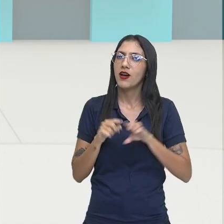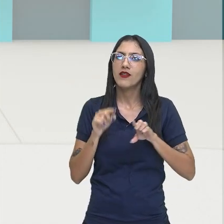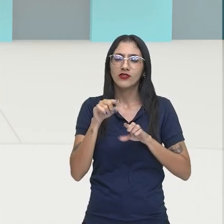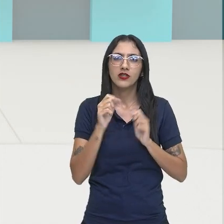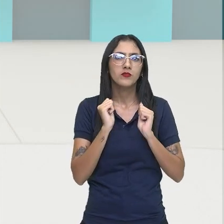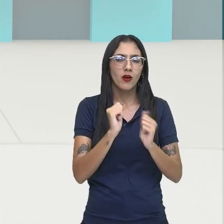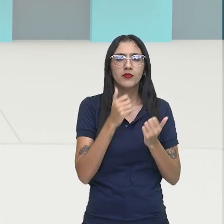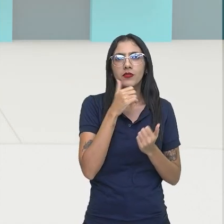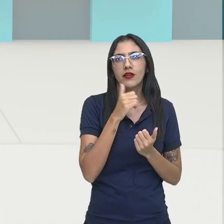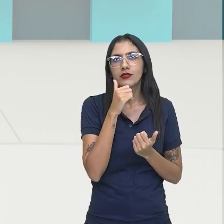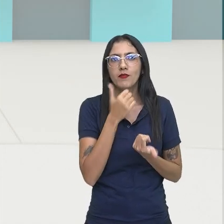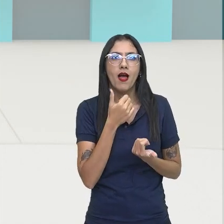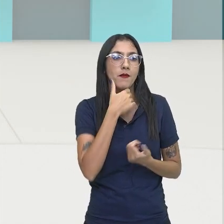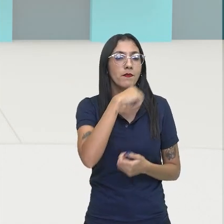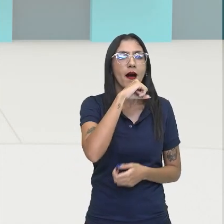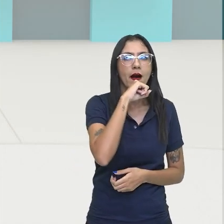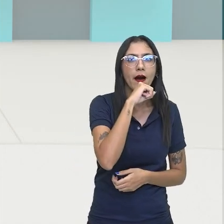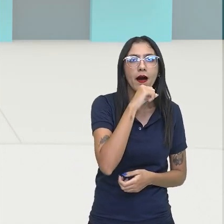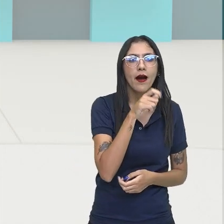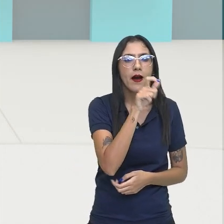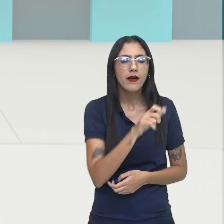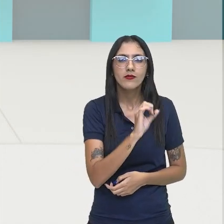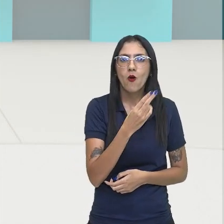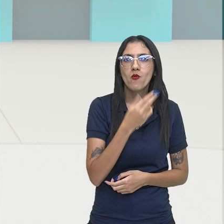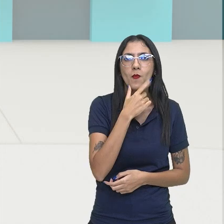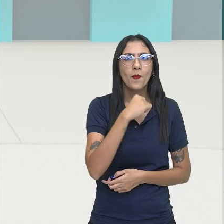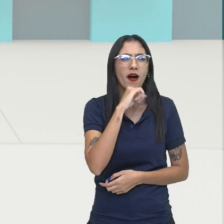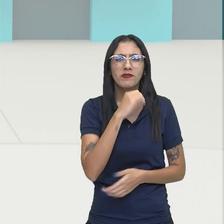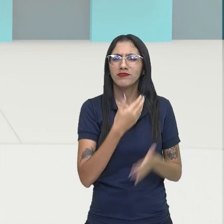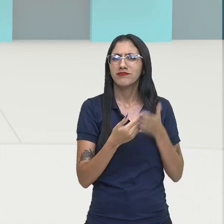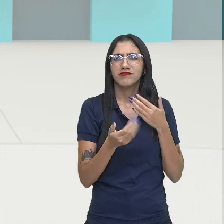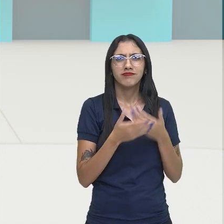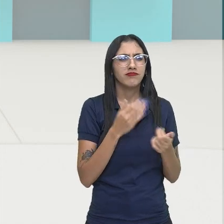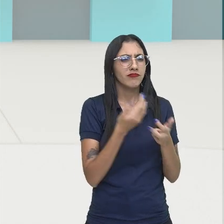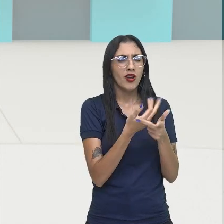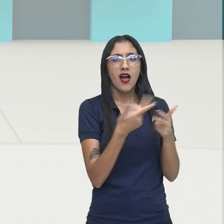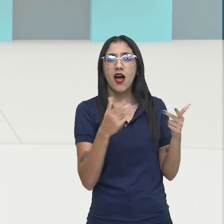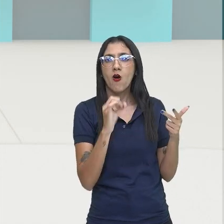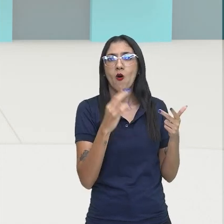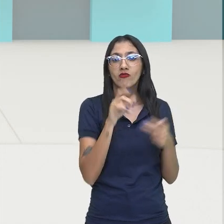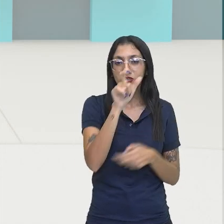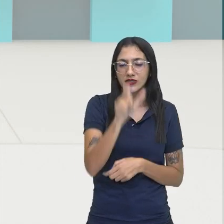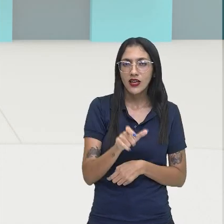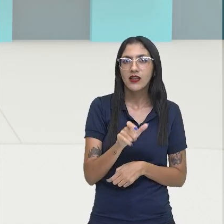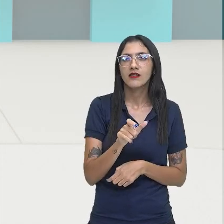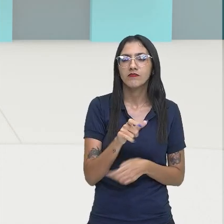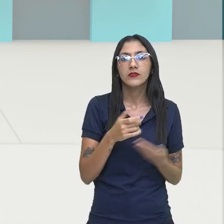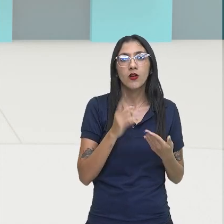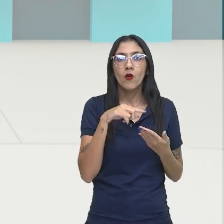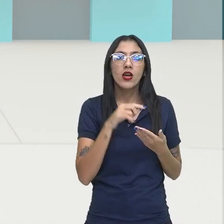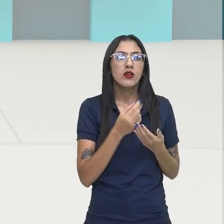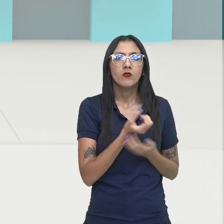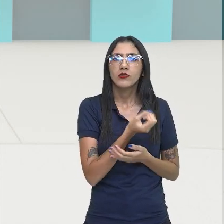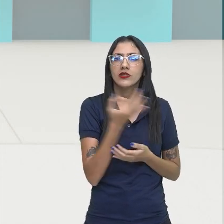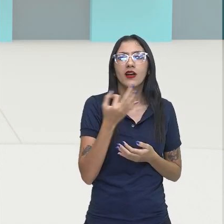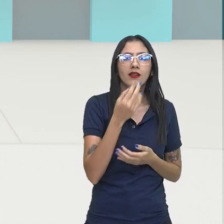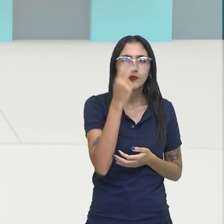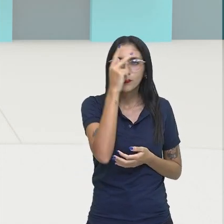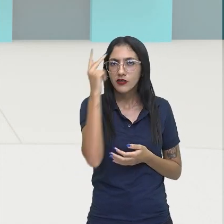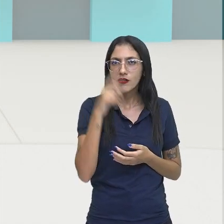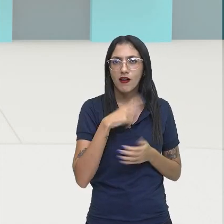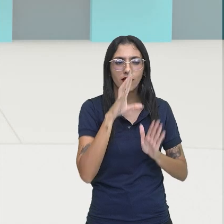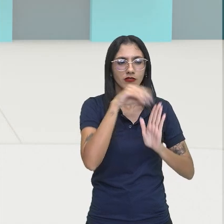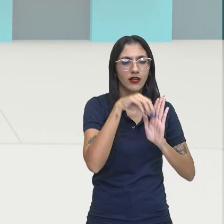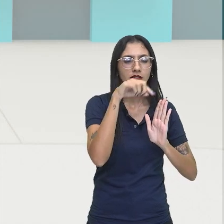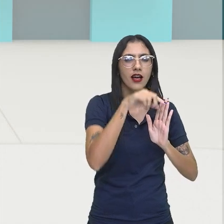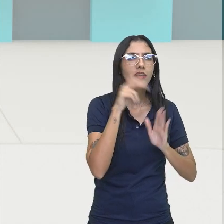que era sua mãe, pode dizer que era o seu pai, pode ser que seja você mesmo, não é? Então, são as pessoas que participam da